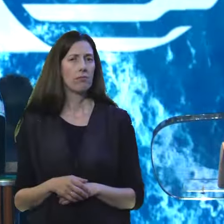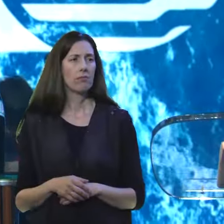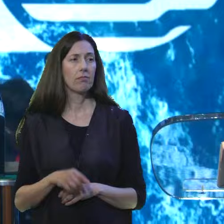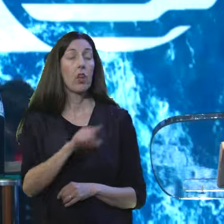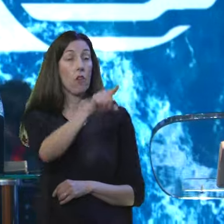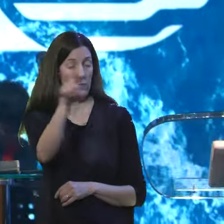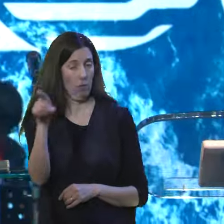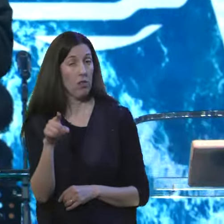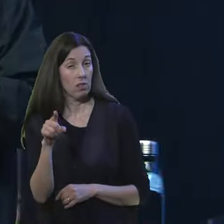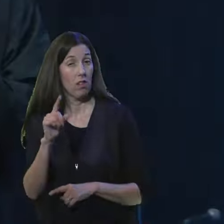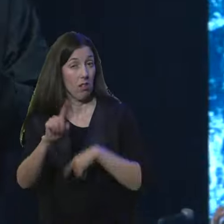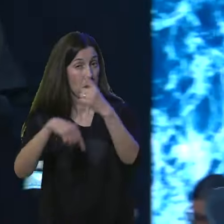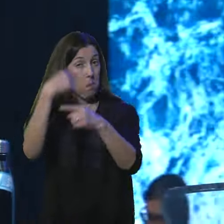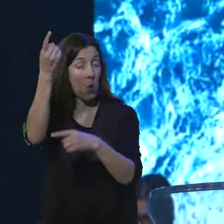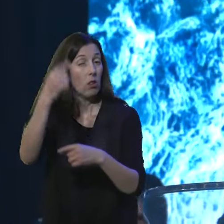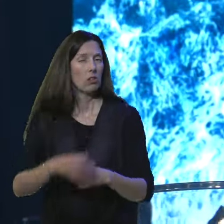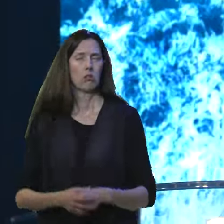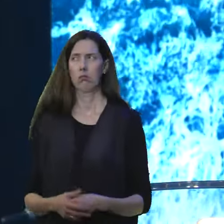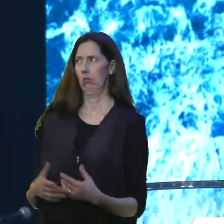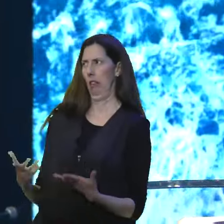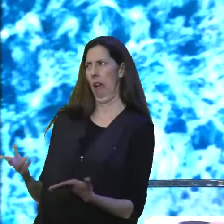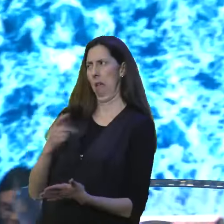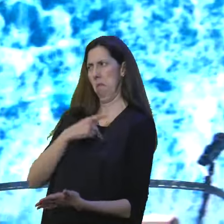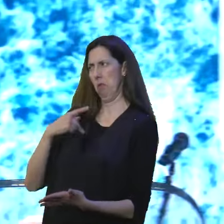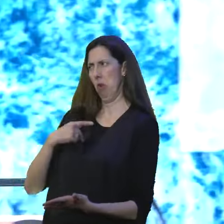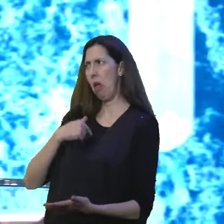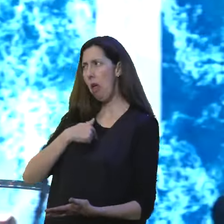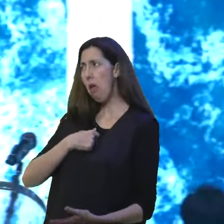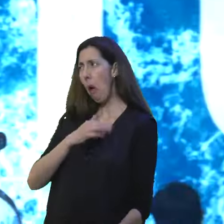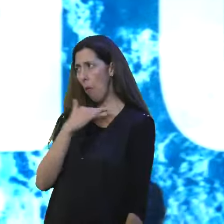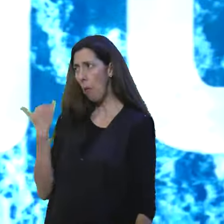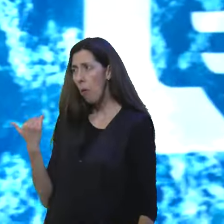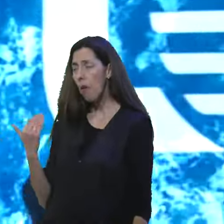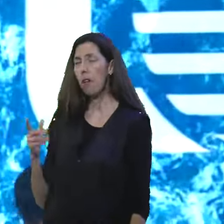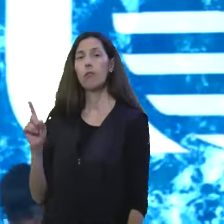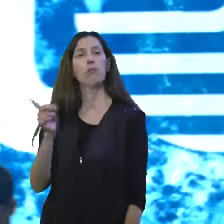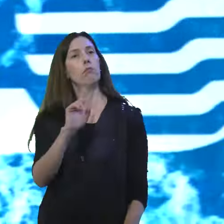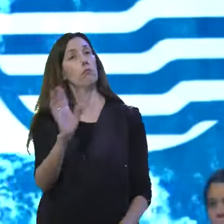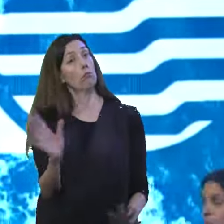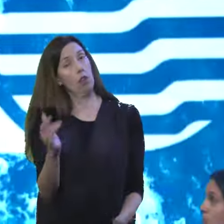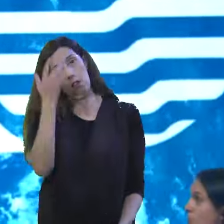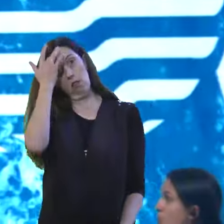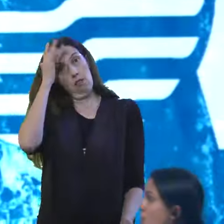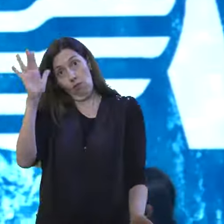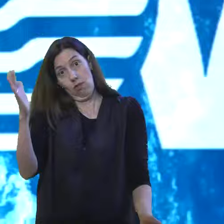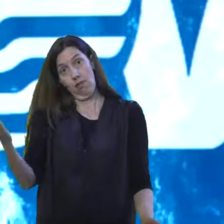depois? Credo, pastor, você está falando que eu vou morrer daqui um mês. Sei lá, irmão.